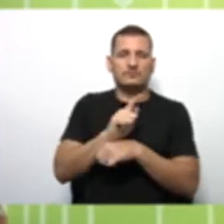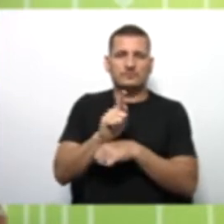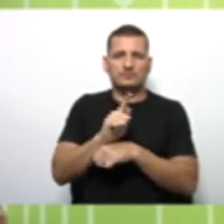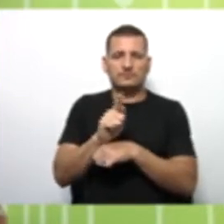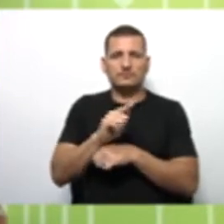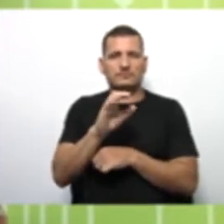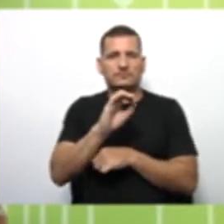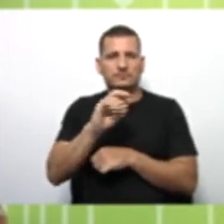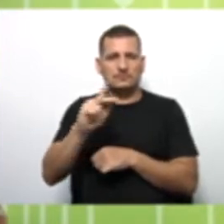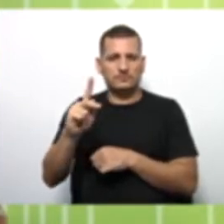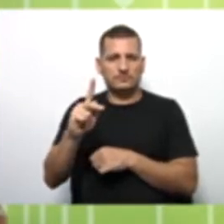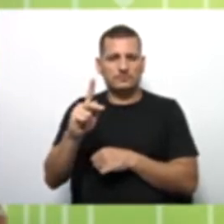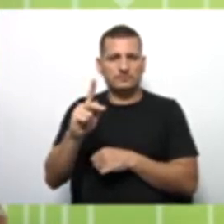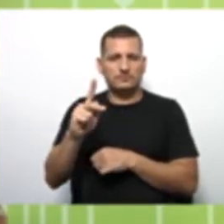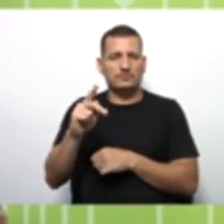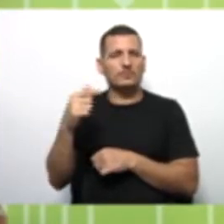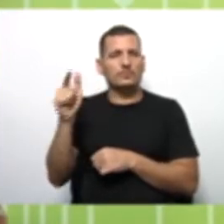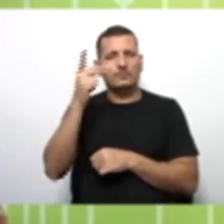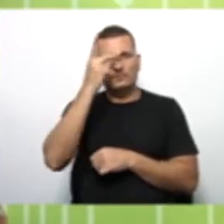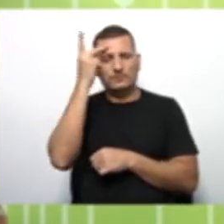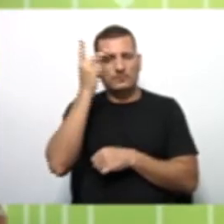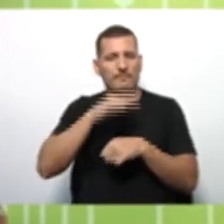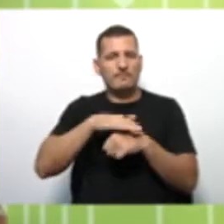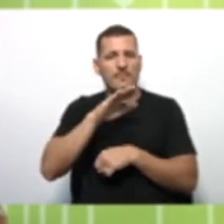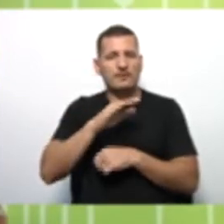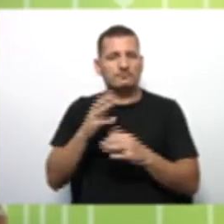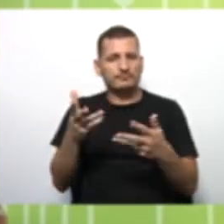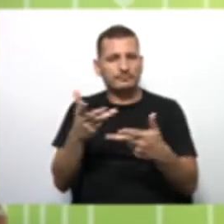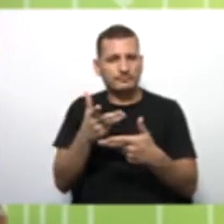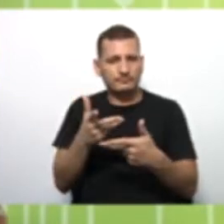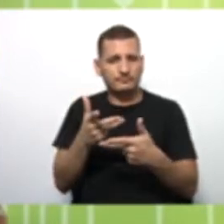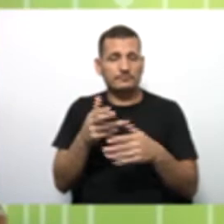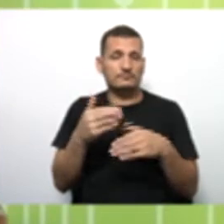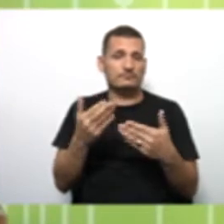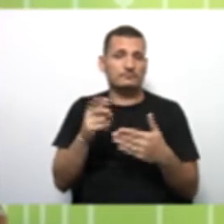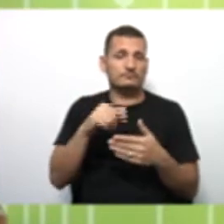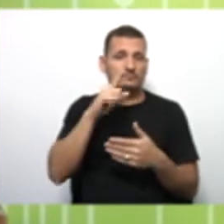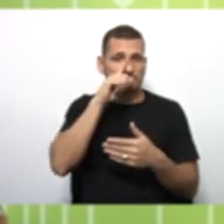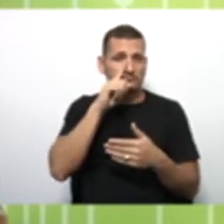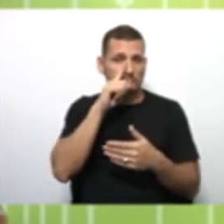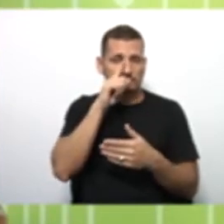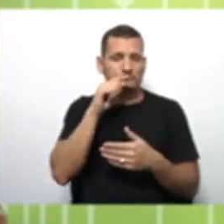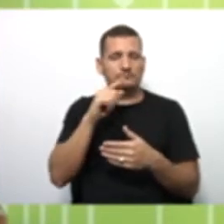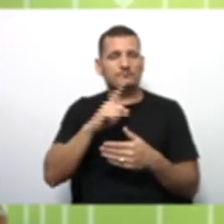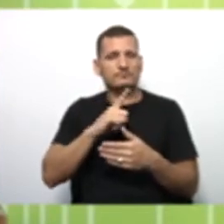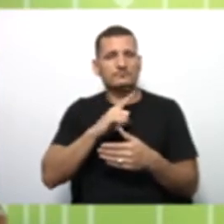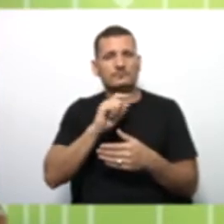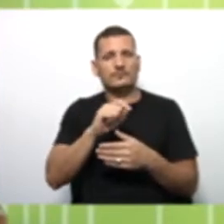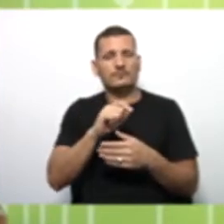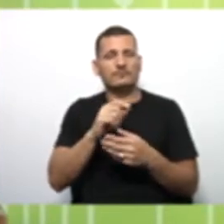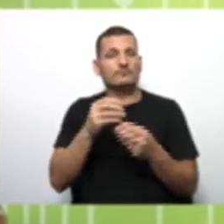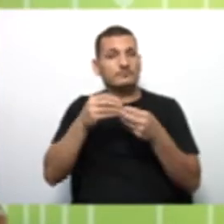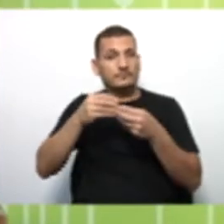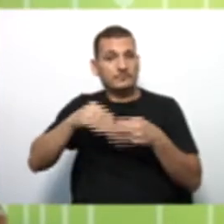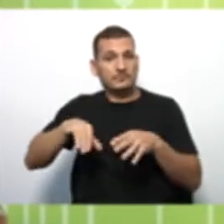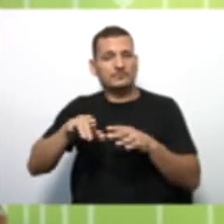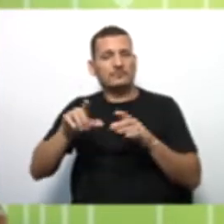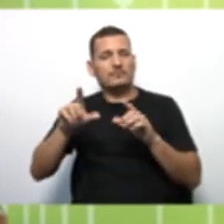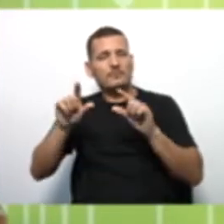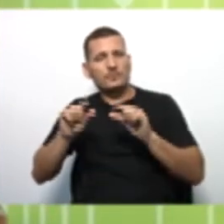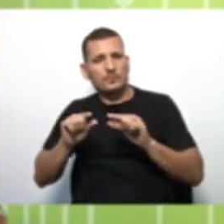crédito, né, por uma pessoa mais qualificada. Então, é um risco que me traz um impacto menor, mas existe